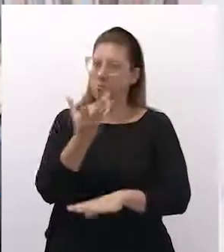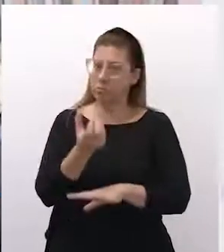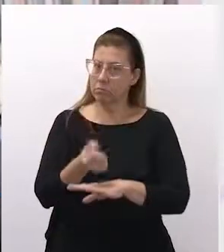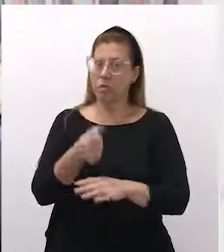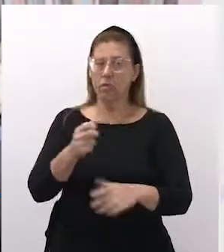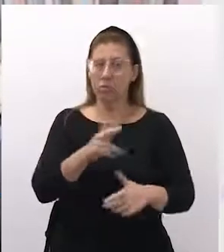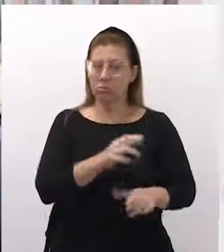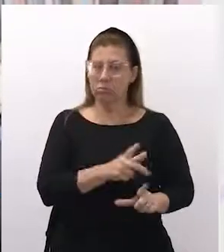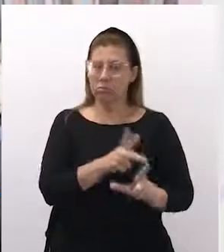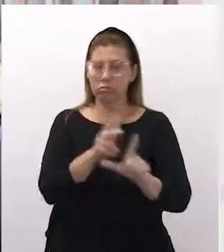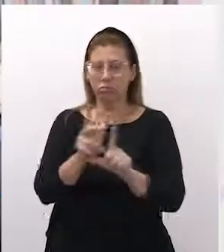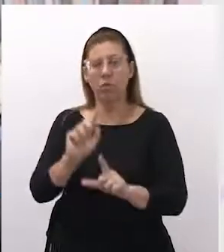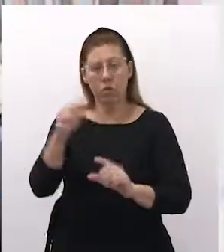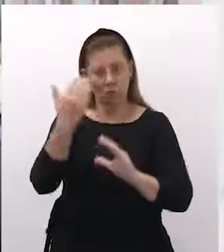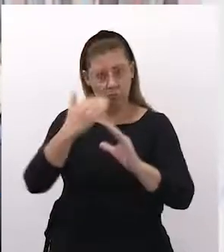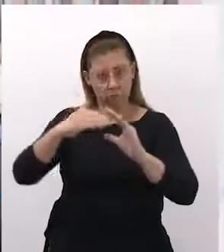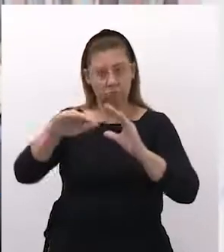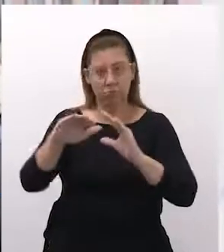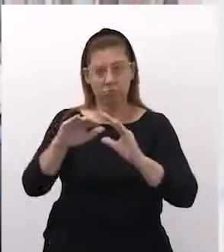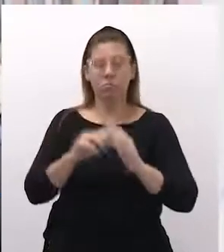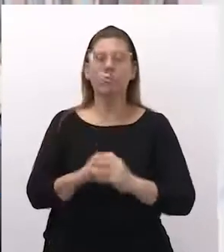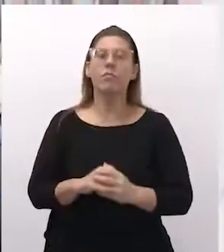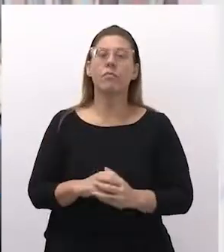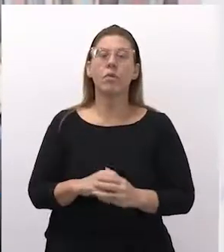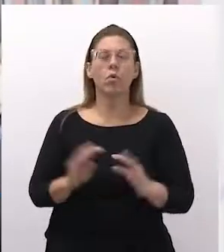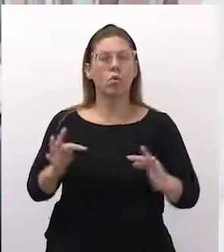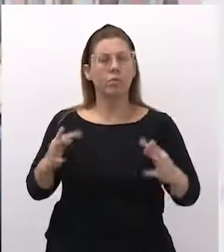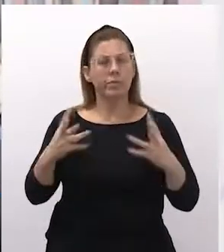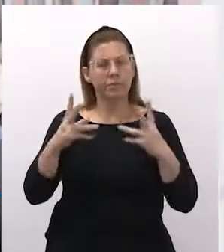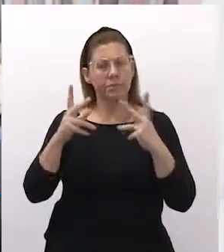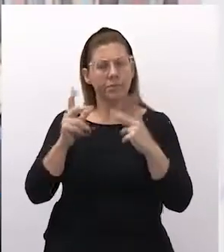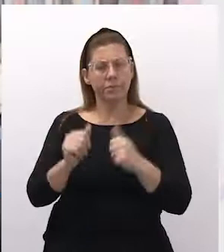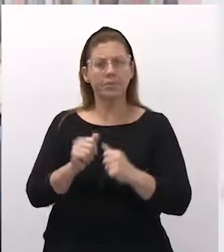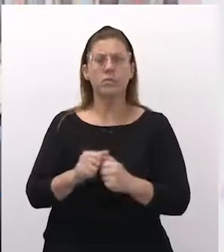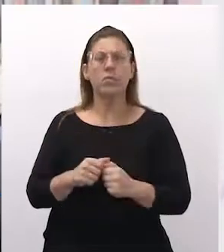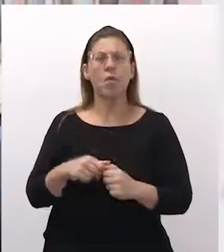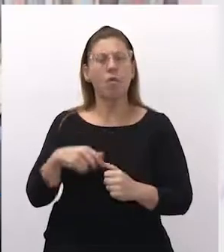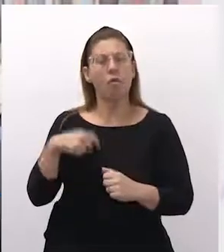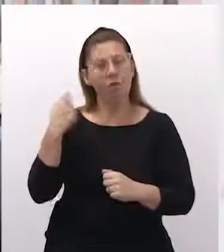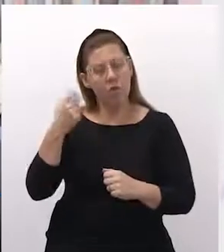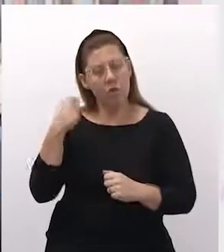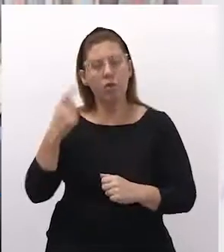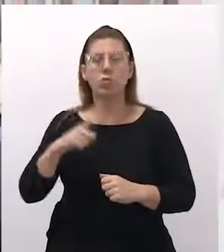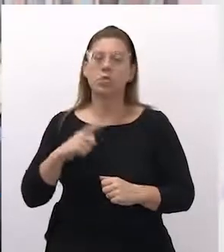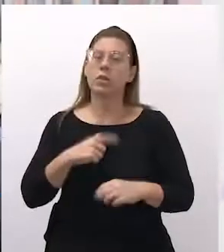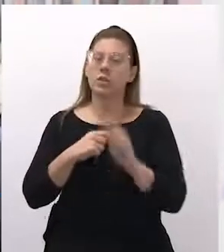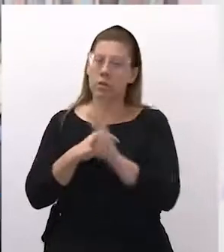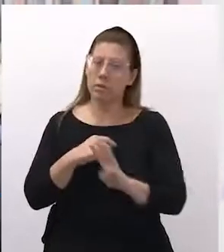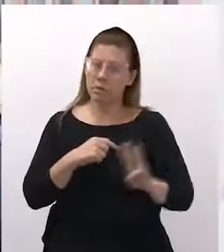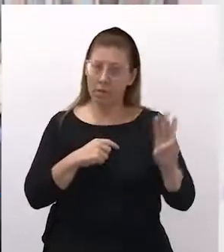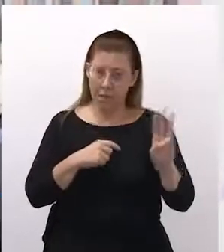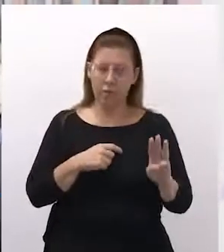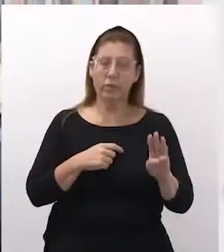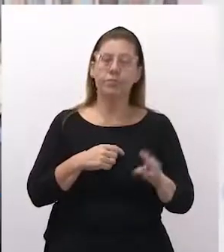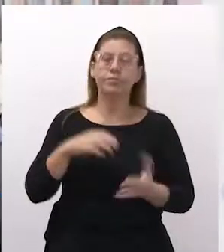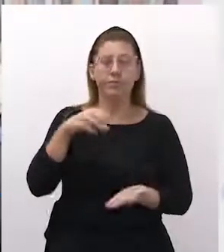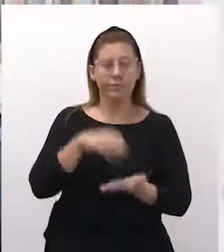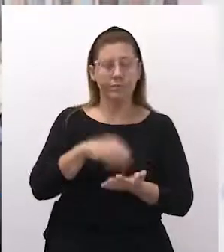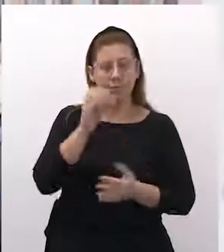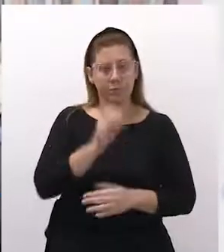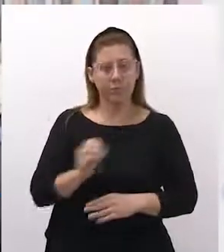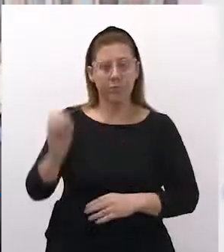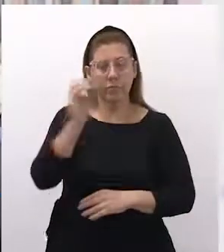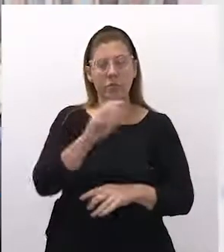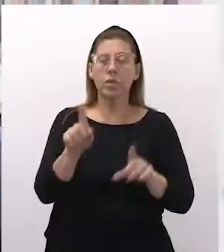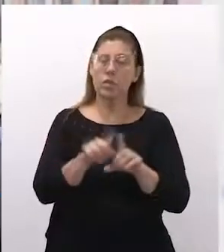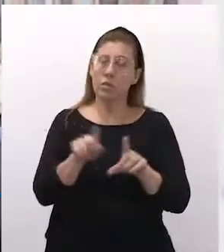vão ter acesso ao conteúdo da gravação no repertório de vídeos que existe no site do Centro de Mídia e também pelo